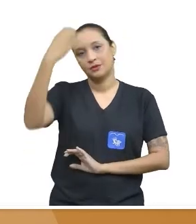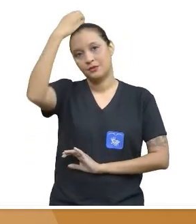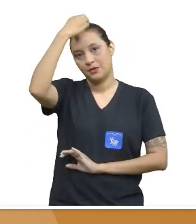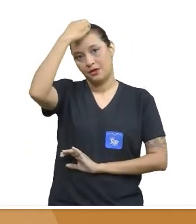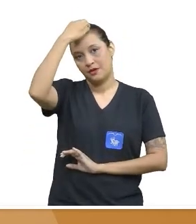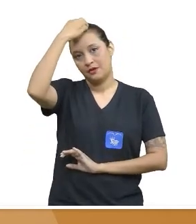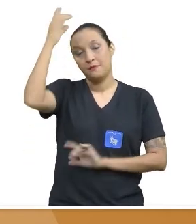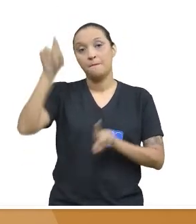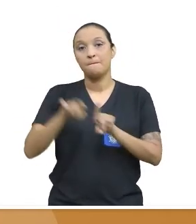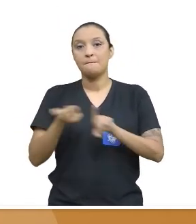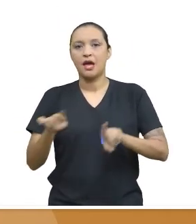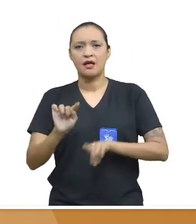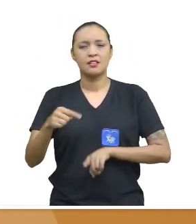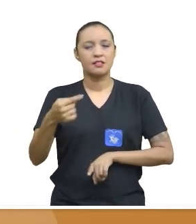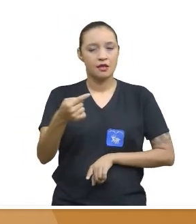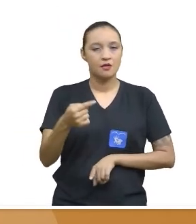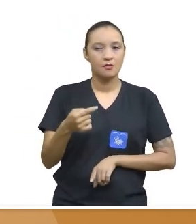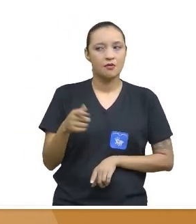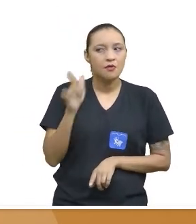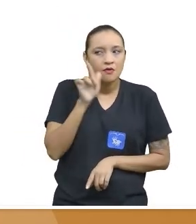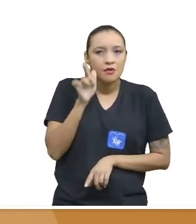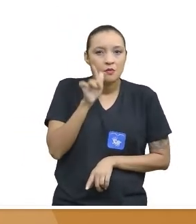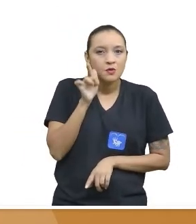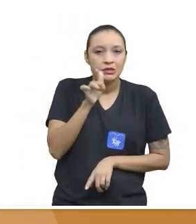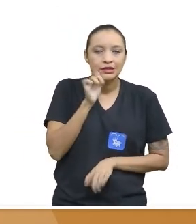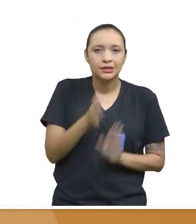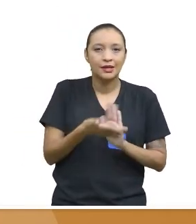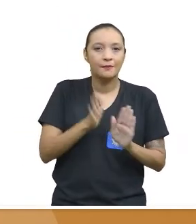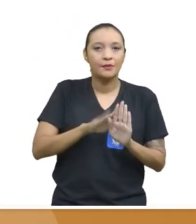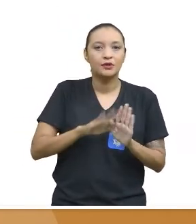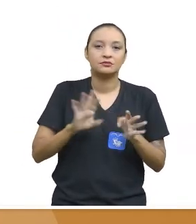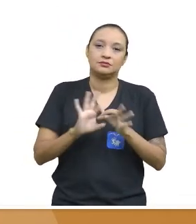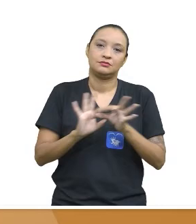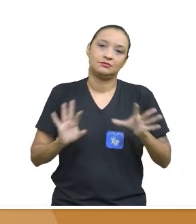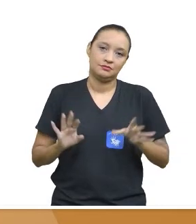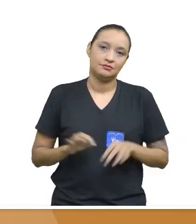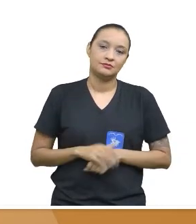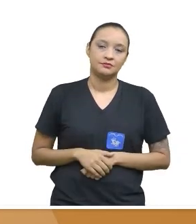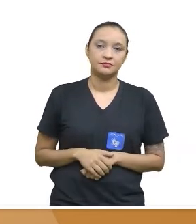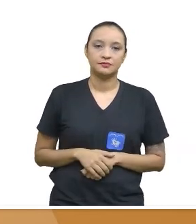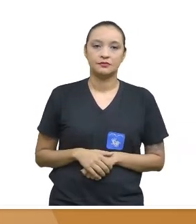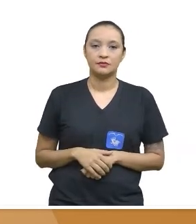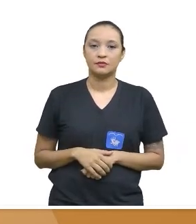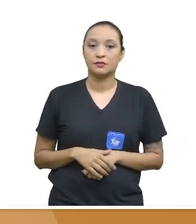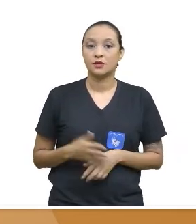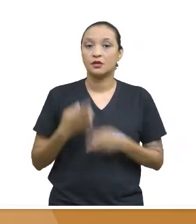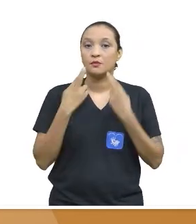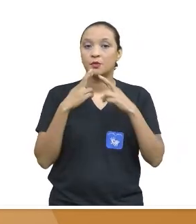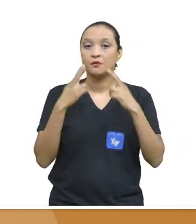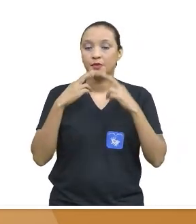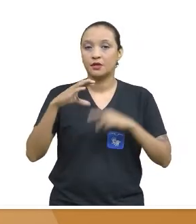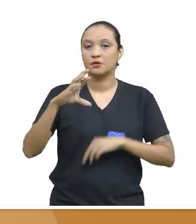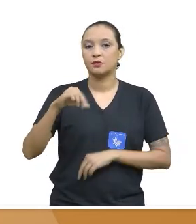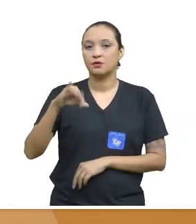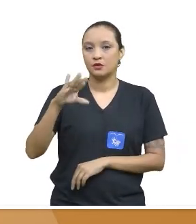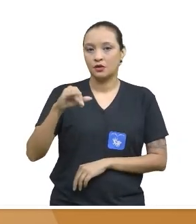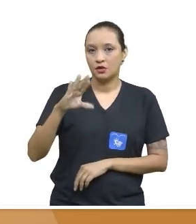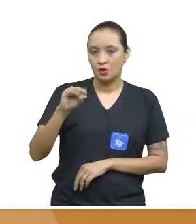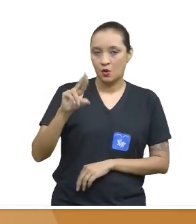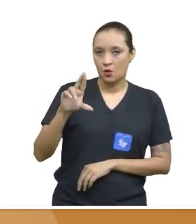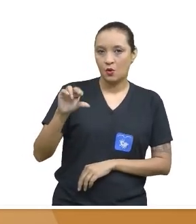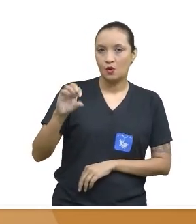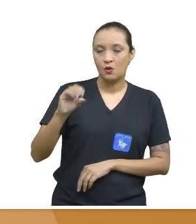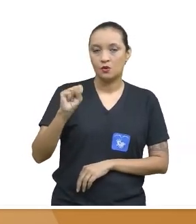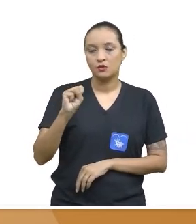dar um jeito de conseguir a nossa liberdade também. Tá? O movimento dos crioulos, porém, passou de lealdade